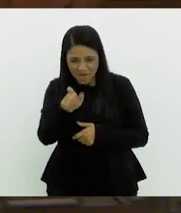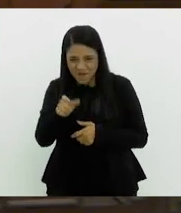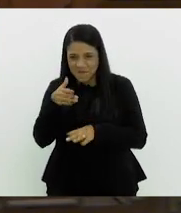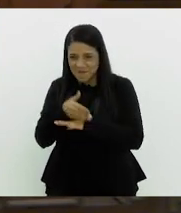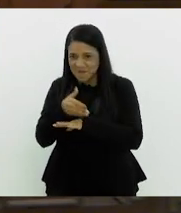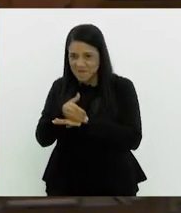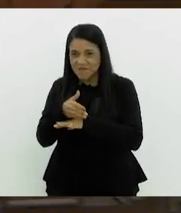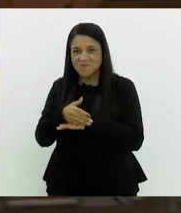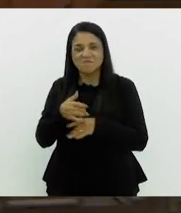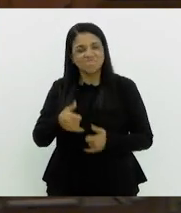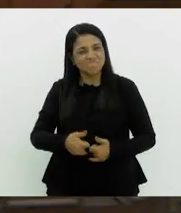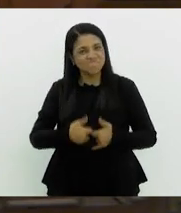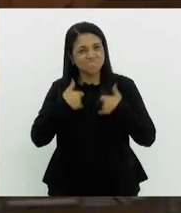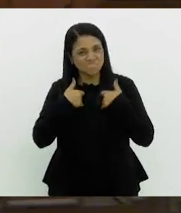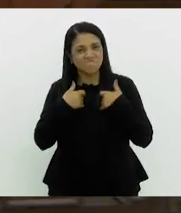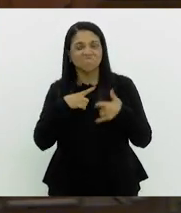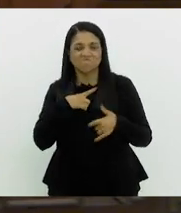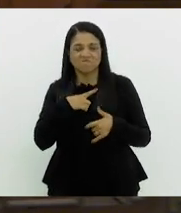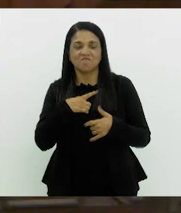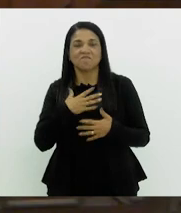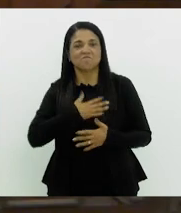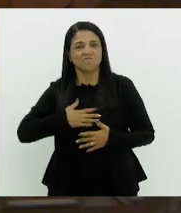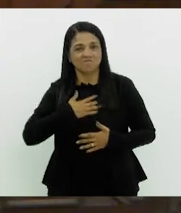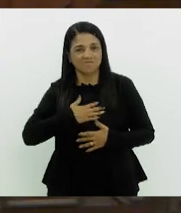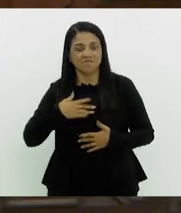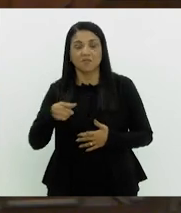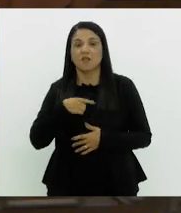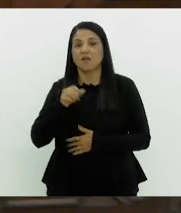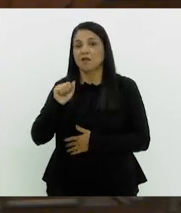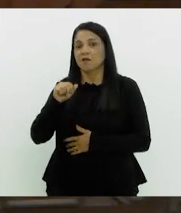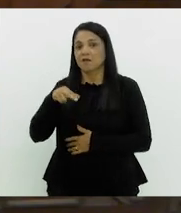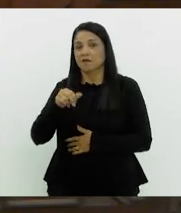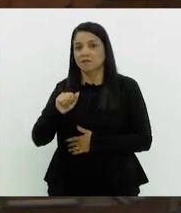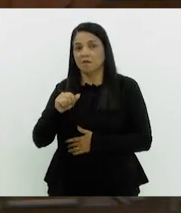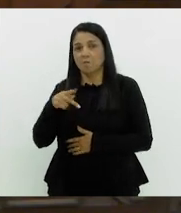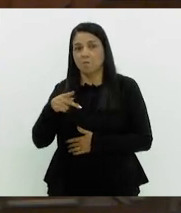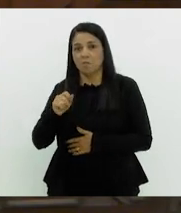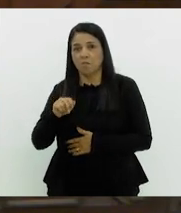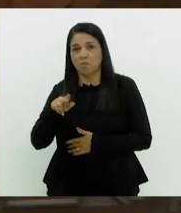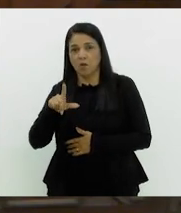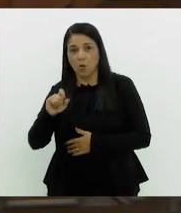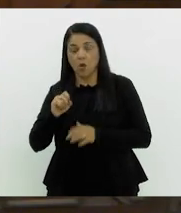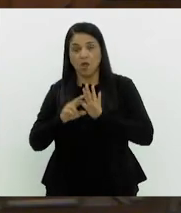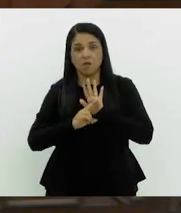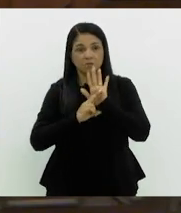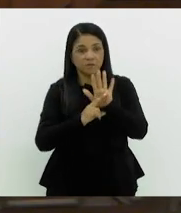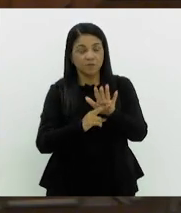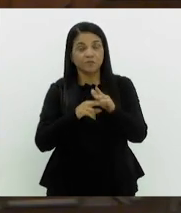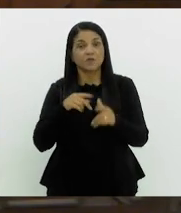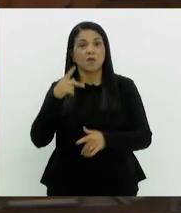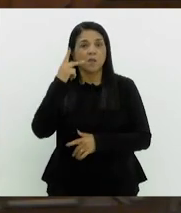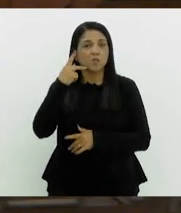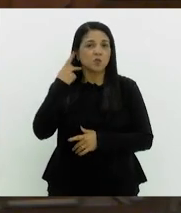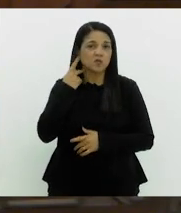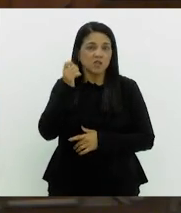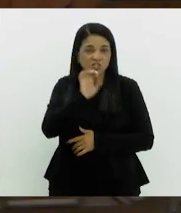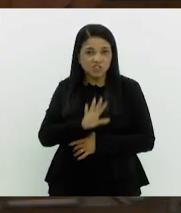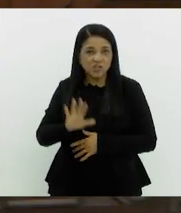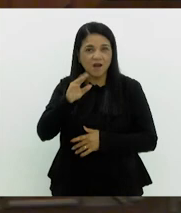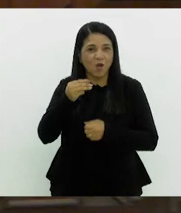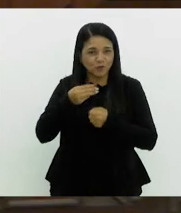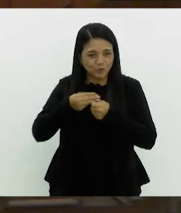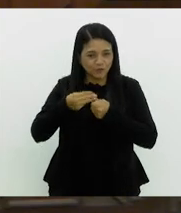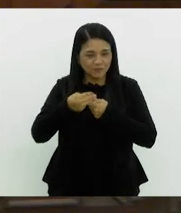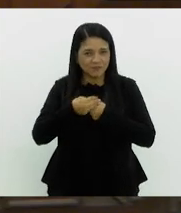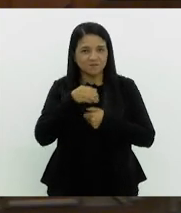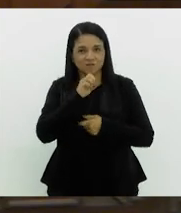imenso. Ana Paula Bonomono, trazendo a representação da Procuradoria-Geral do município aqui do Rio de